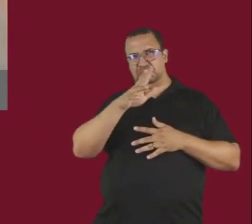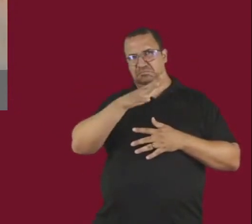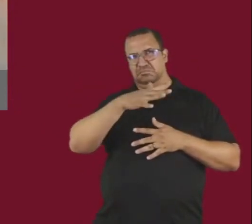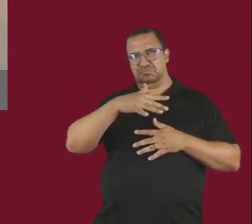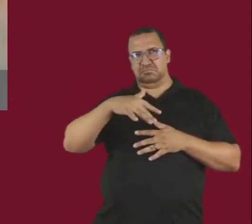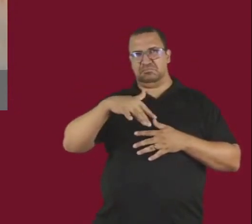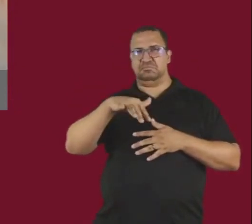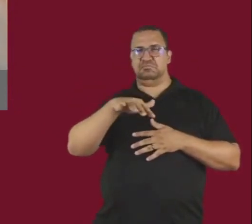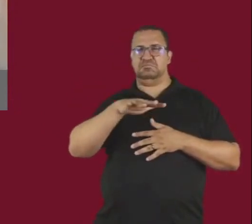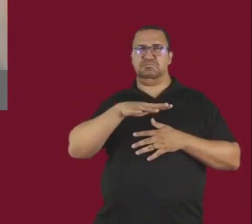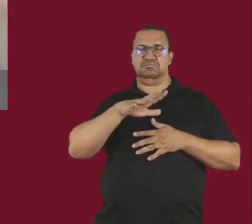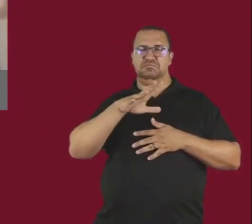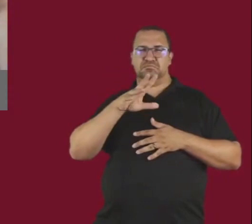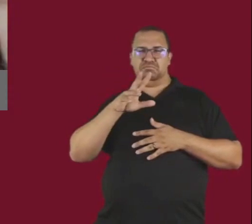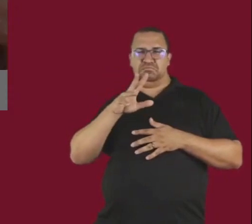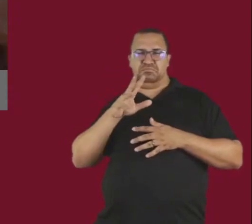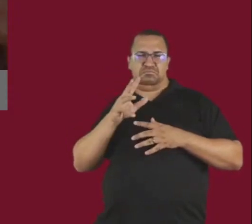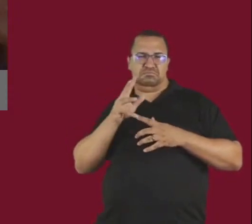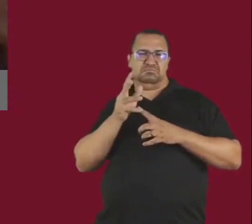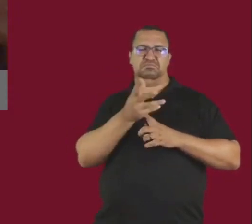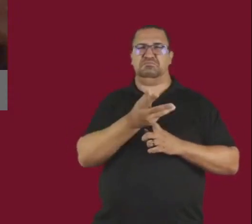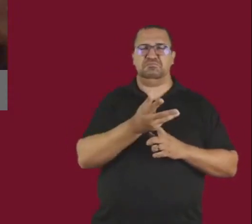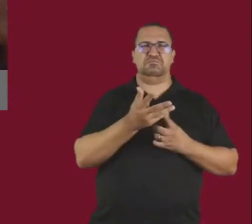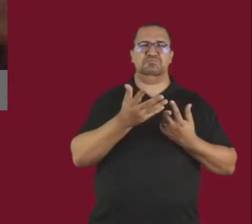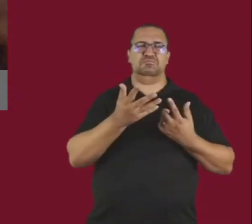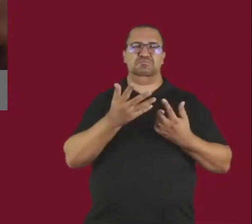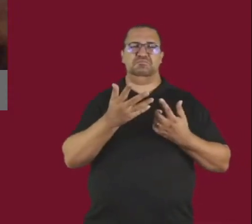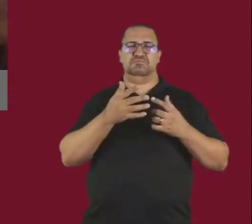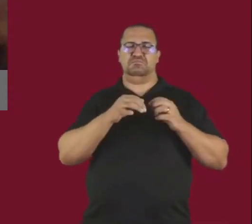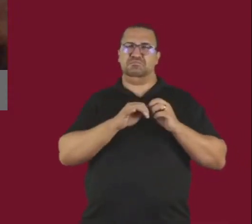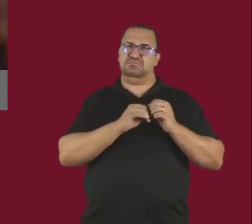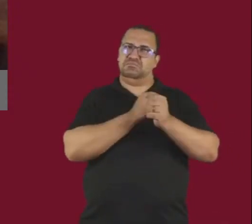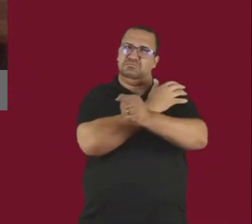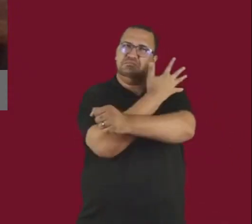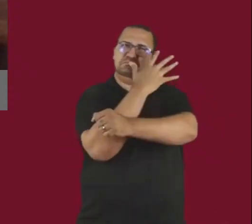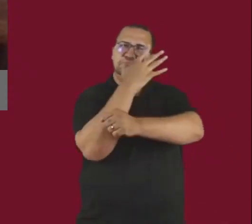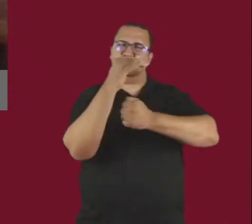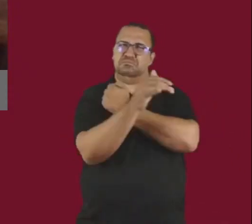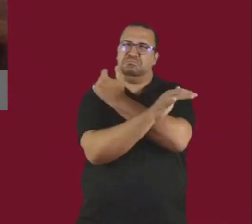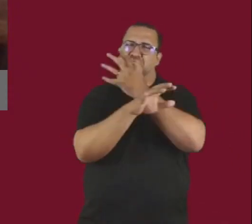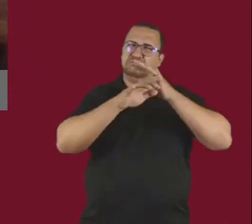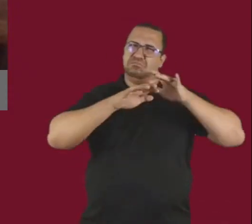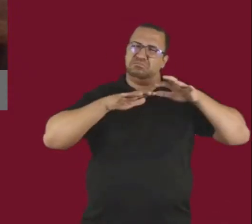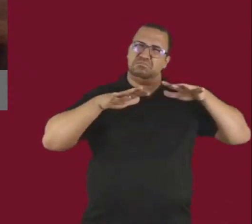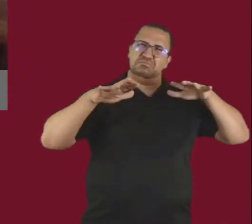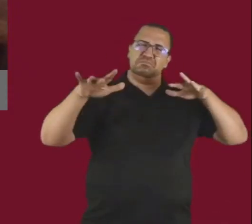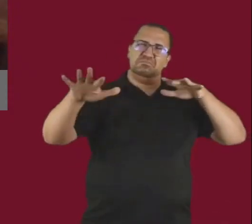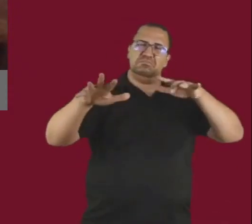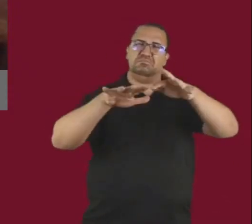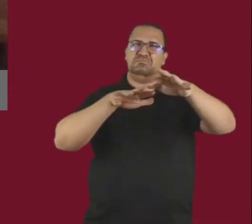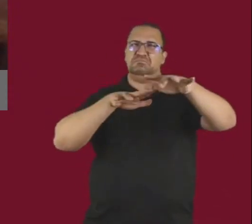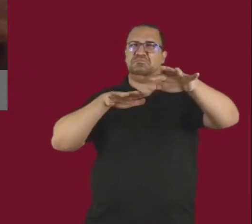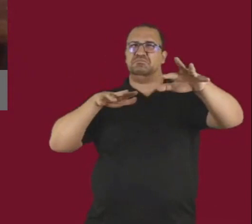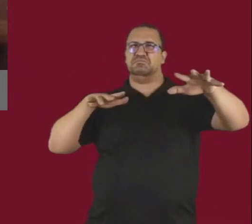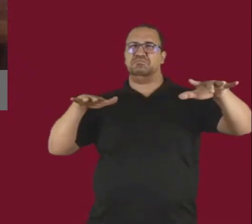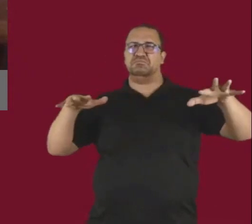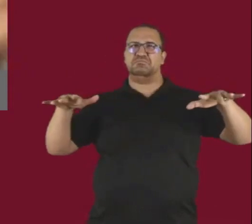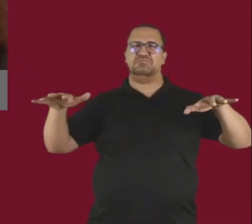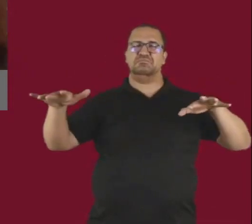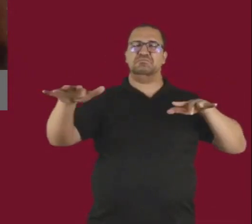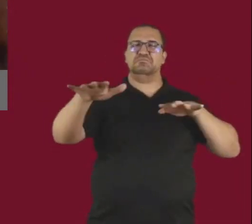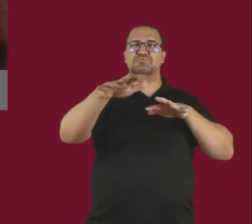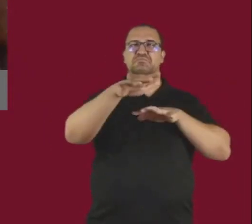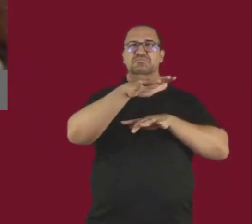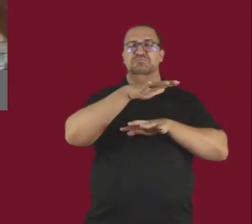verde, algo assim. Então, a Transamazônica, onde foram mortos milhares de indígenas